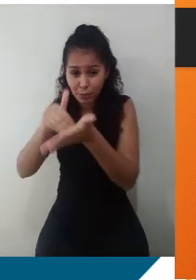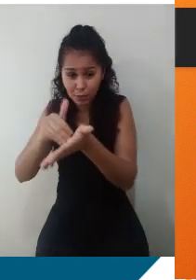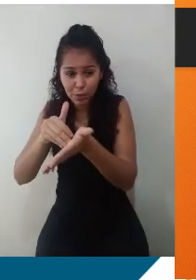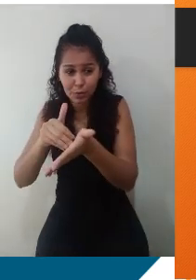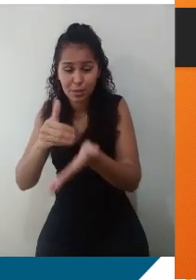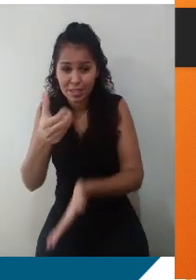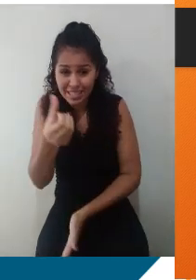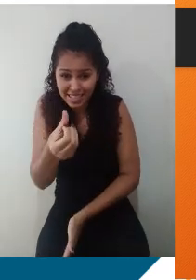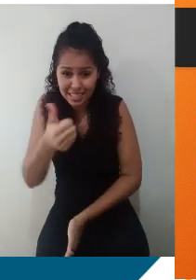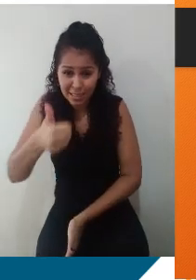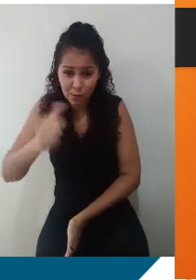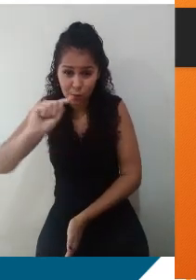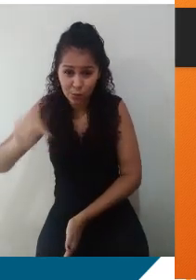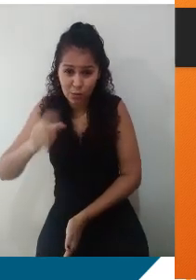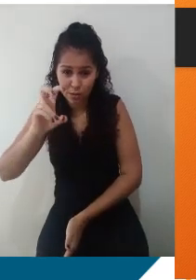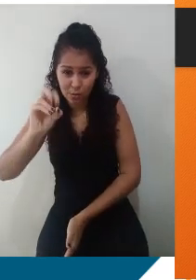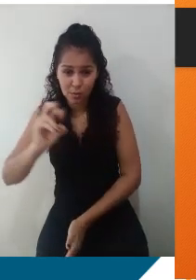61,50. E esse resultado vai dar